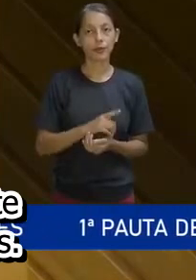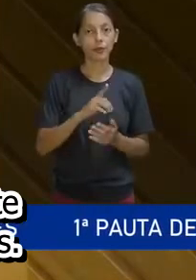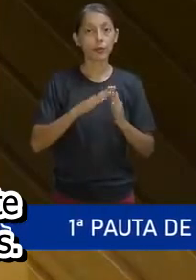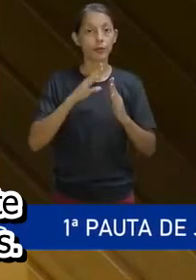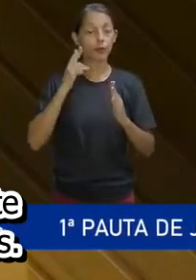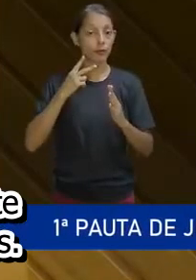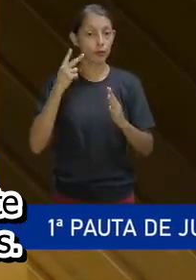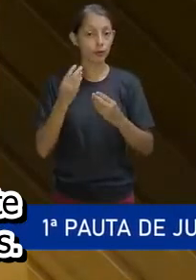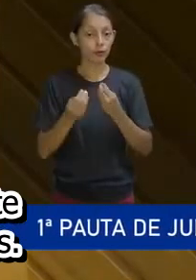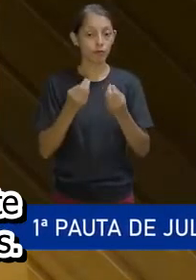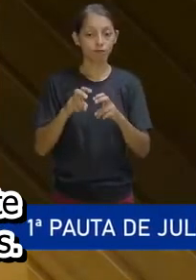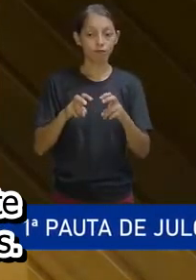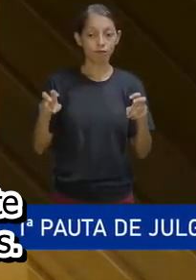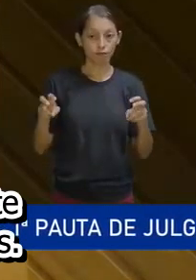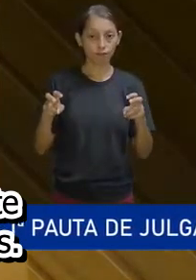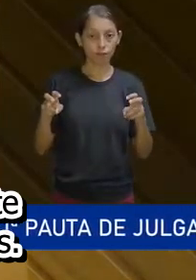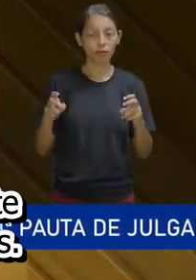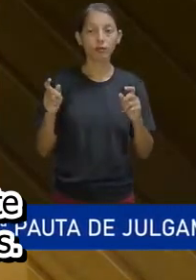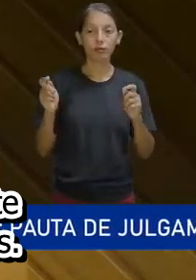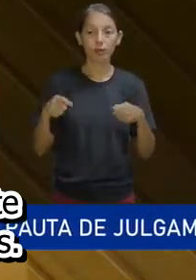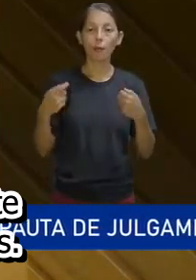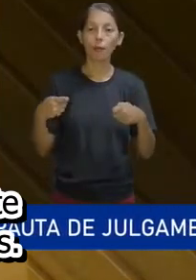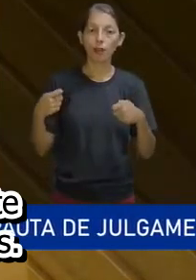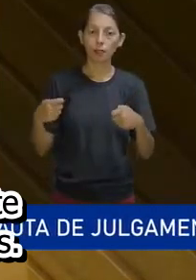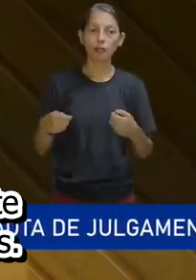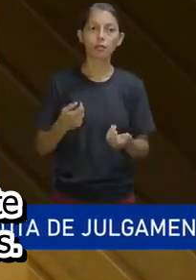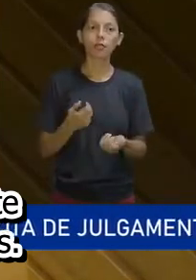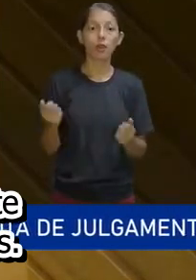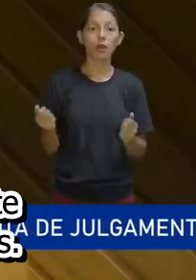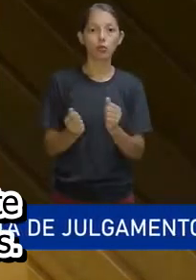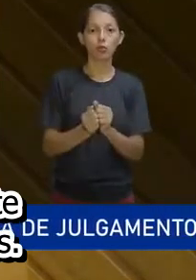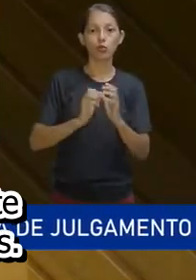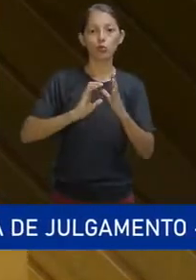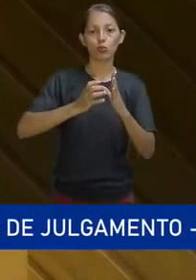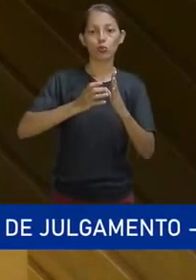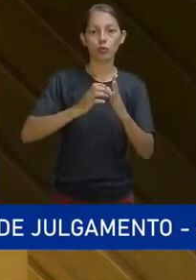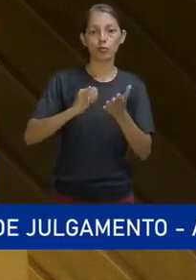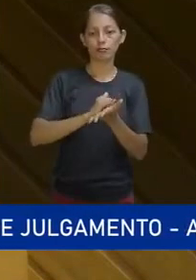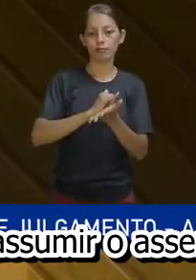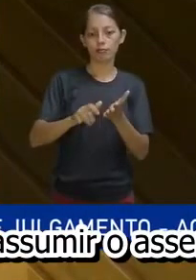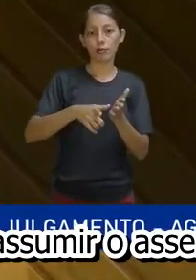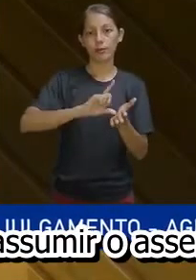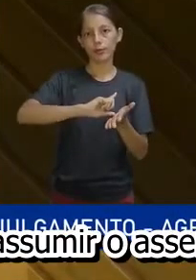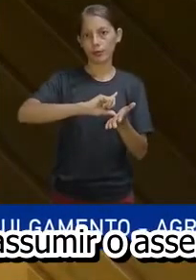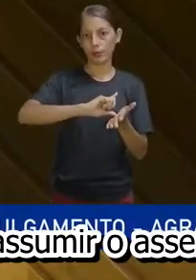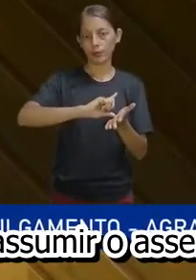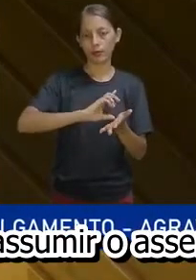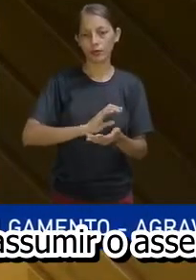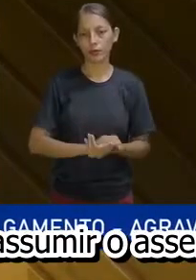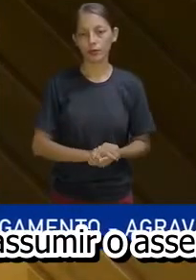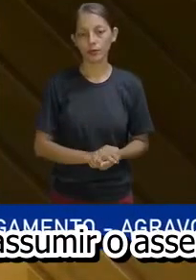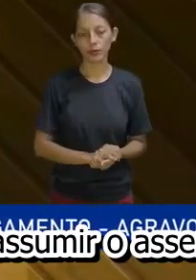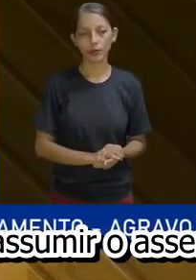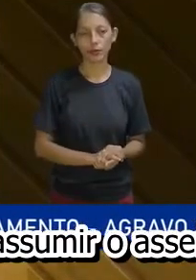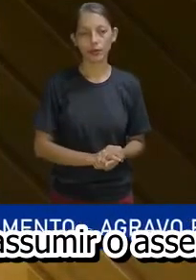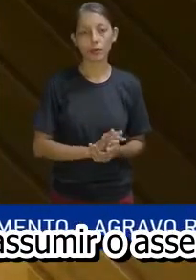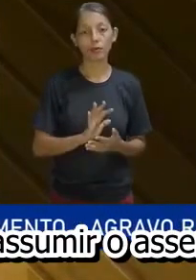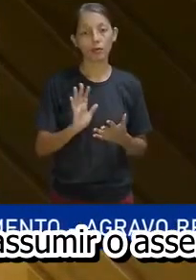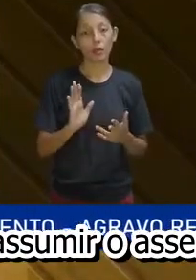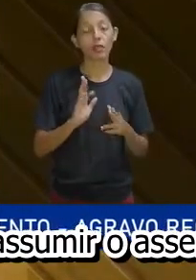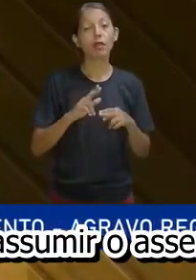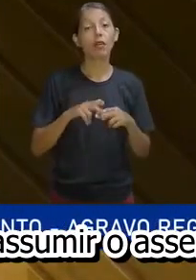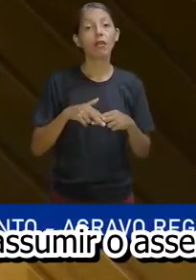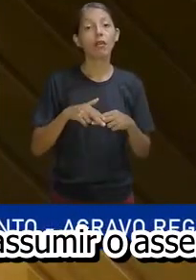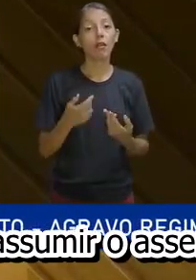estar devidamente filiado ao partido pelo qual concorreu às eleições. Então, nesse caso, o senhor Alan Patrick